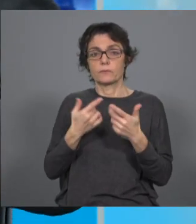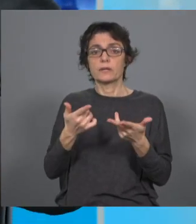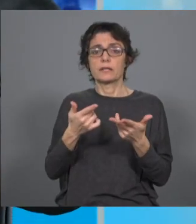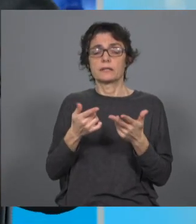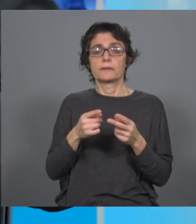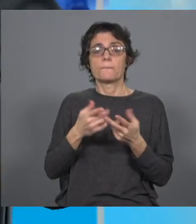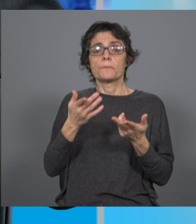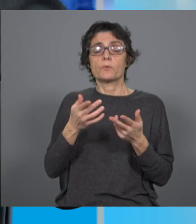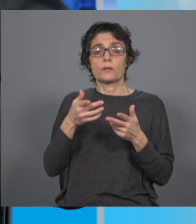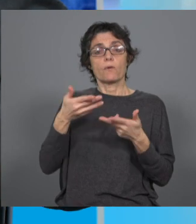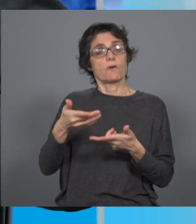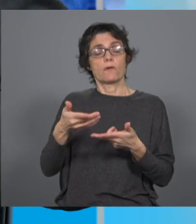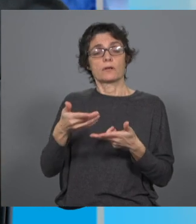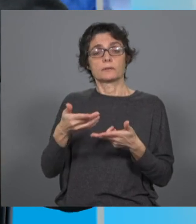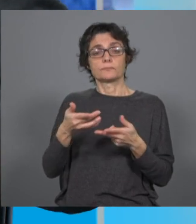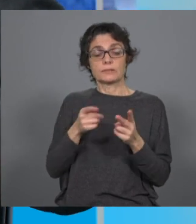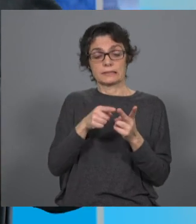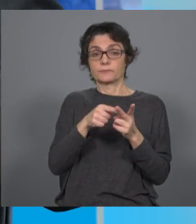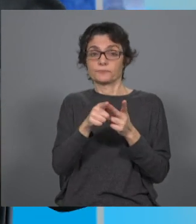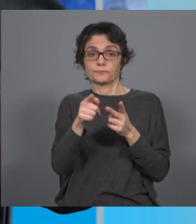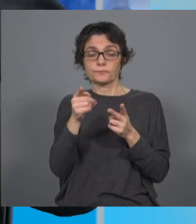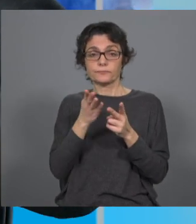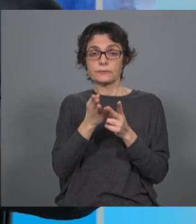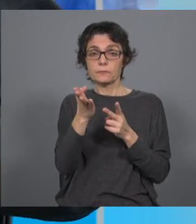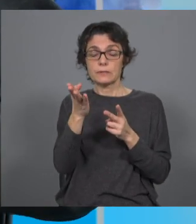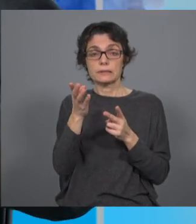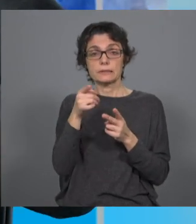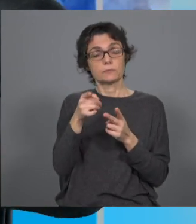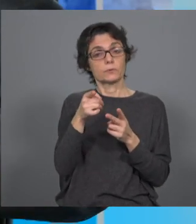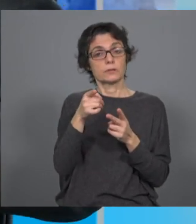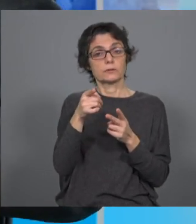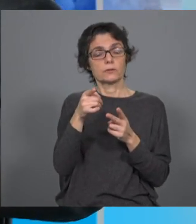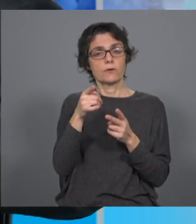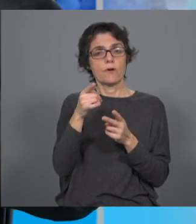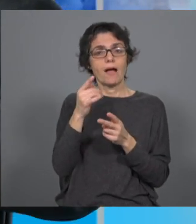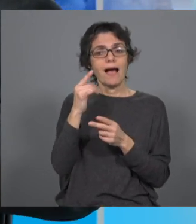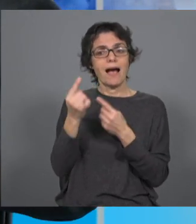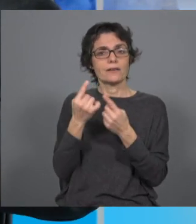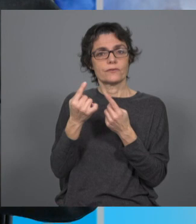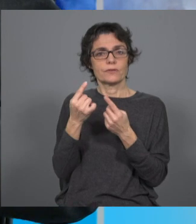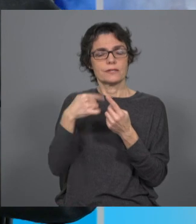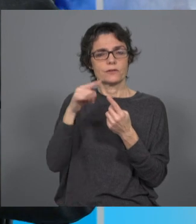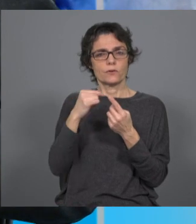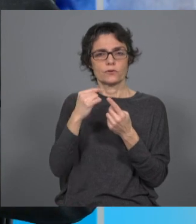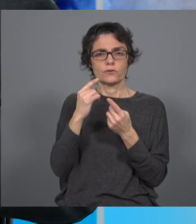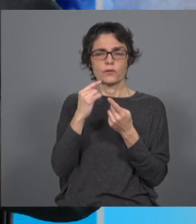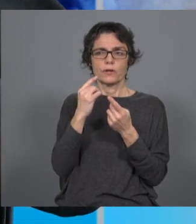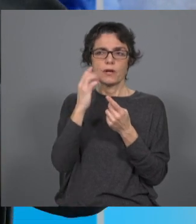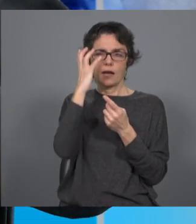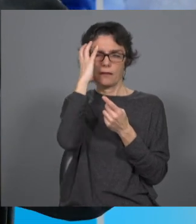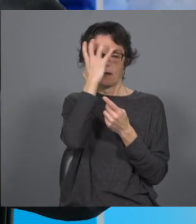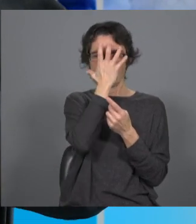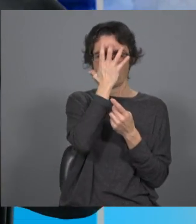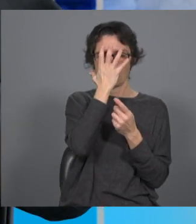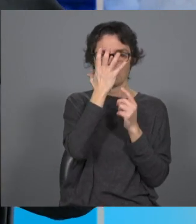para sufocar, de alguma forma, calar a criança cá em nós que procura prazer.